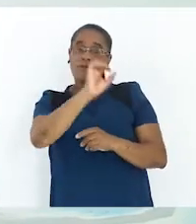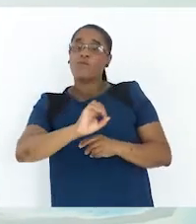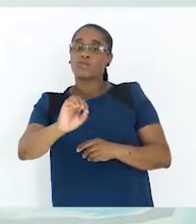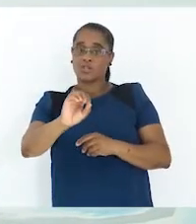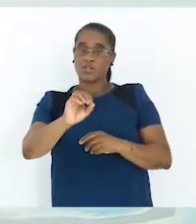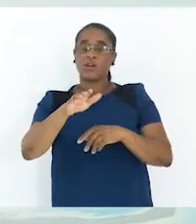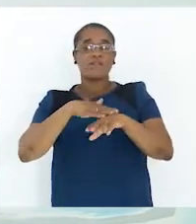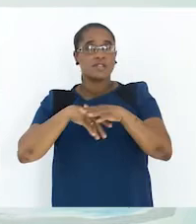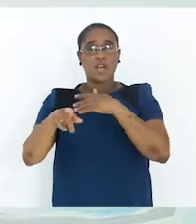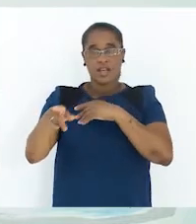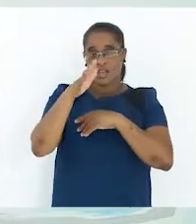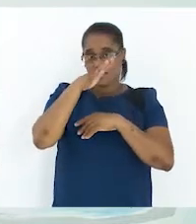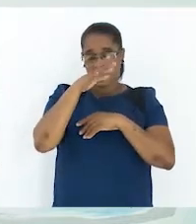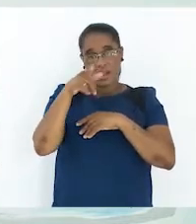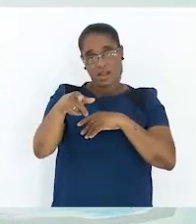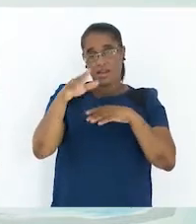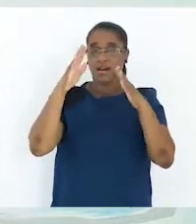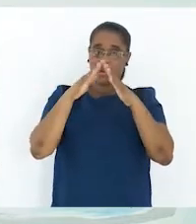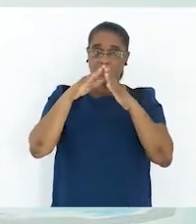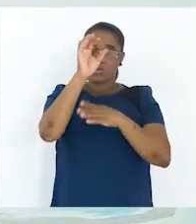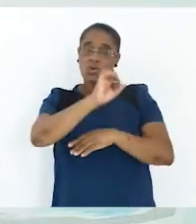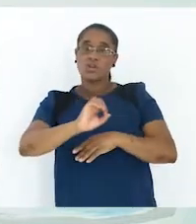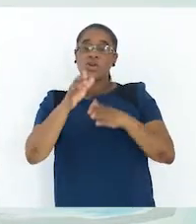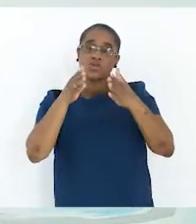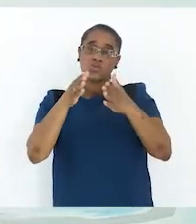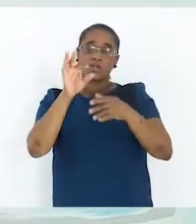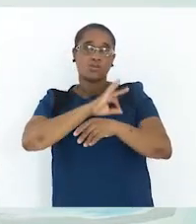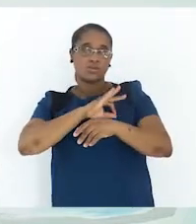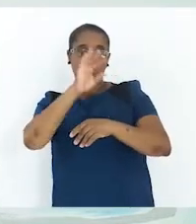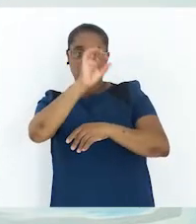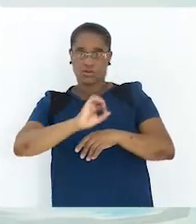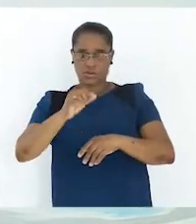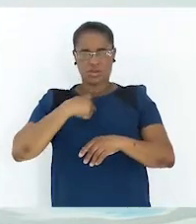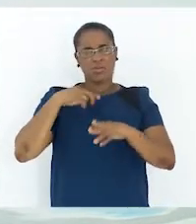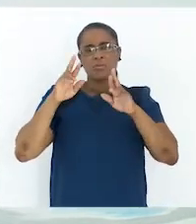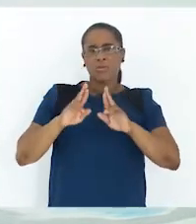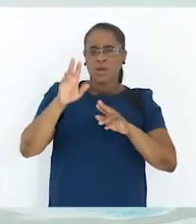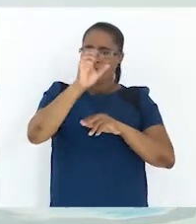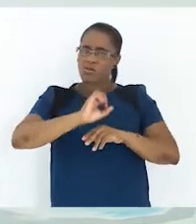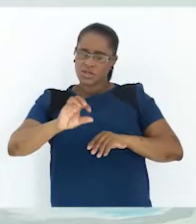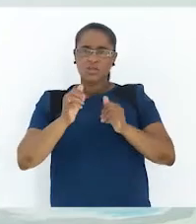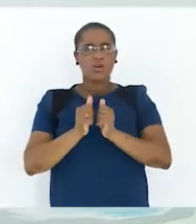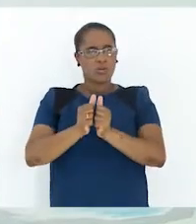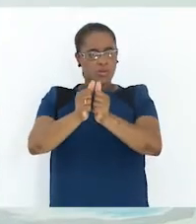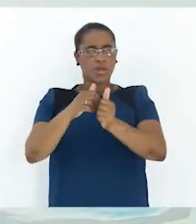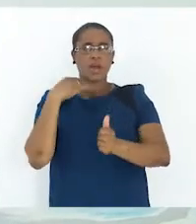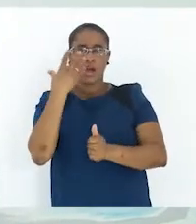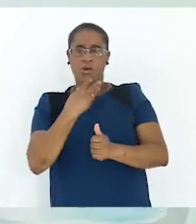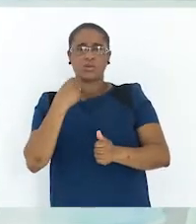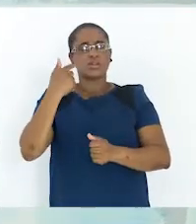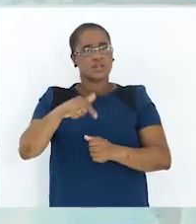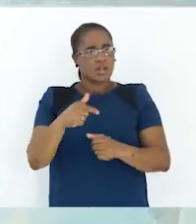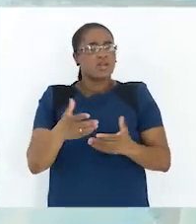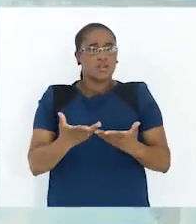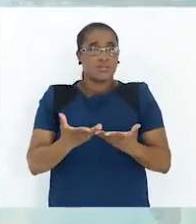fazer estas atividades em casa com a ajuda dos vossos professores. Espero que vocês estejam a acompanhar a aula e que